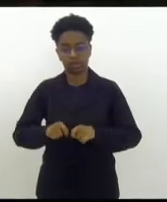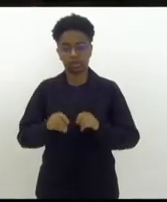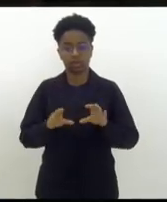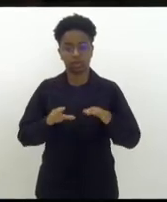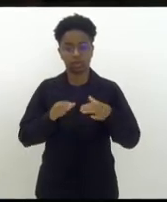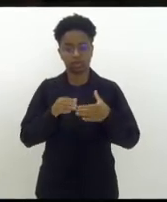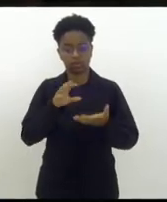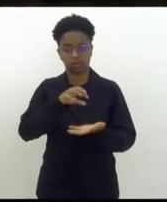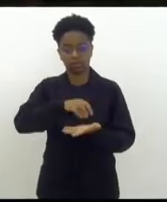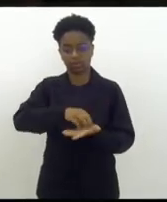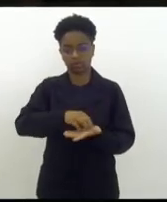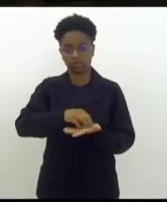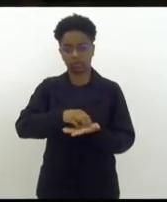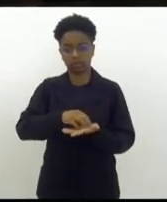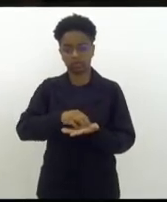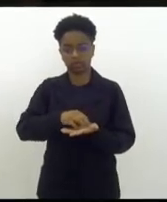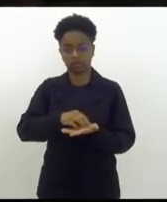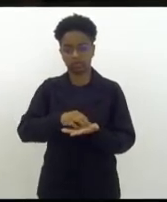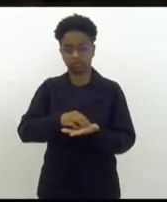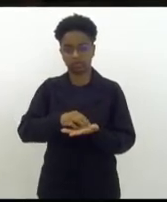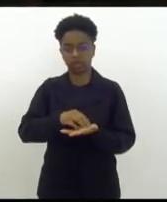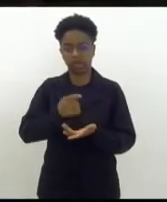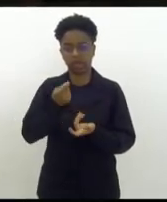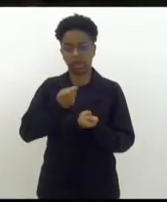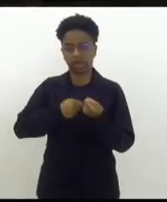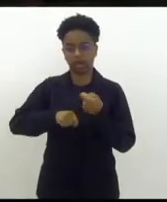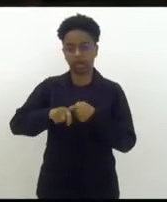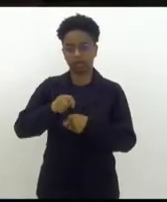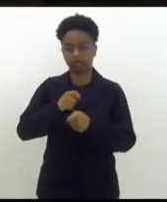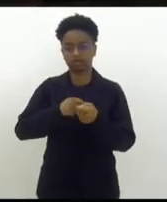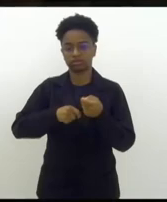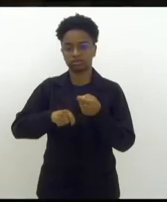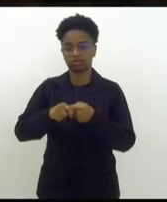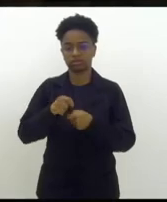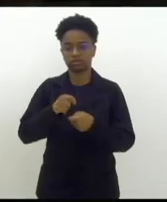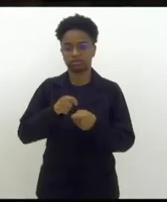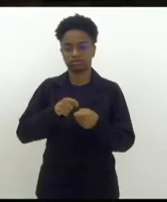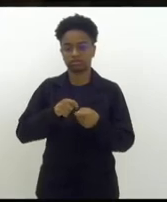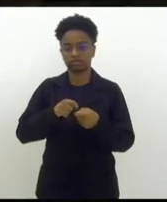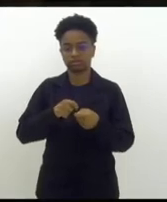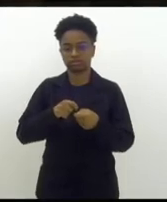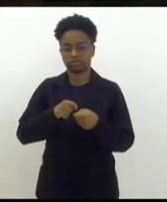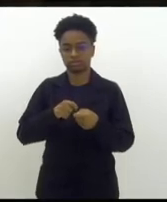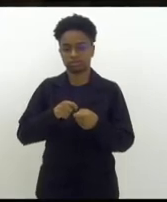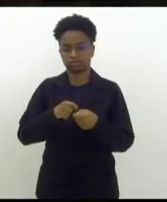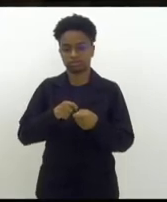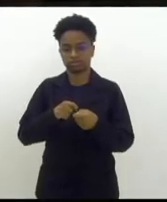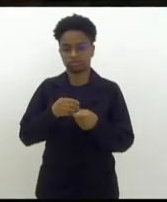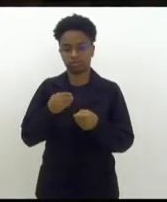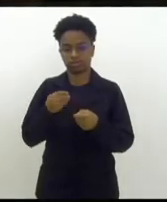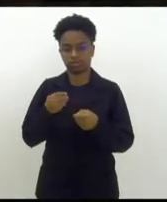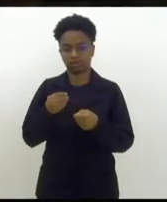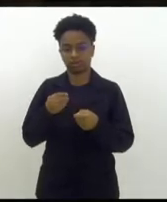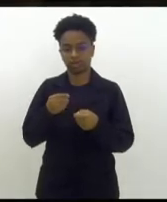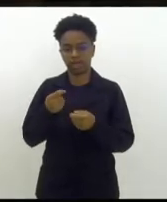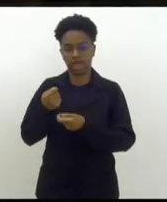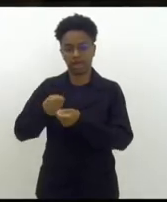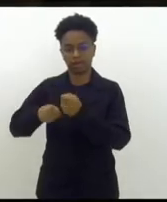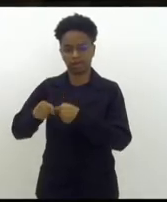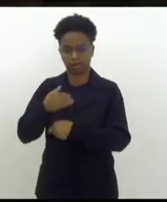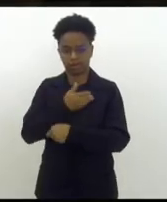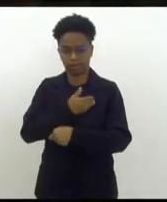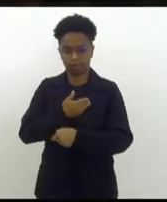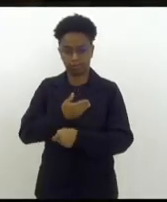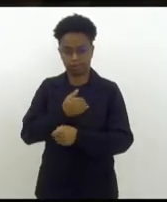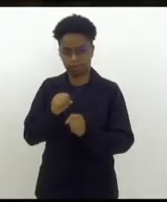compensação ser administrada pelo pela administração do Poder